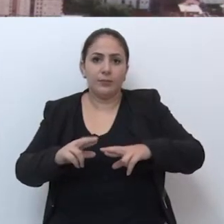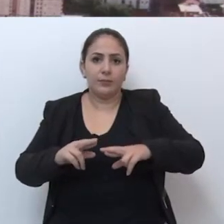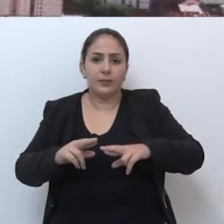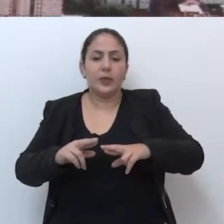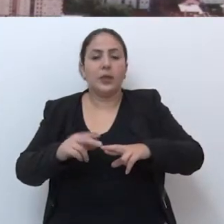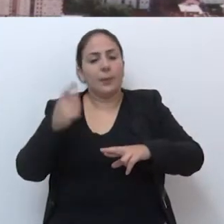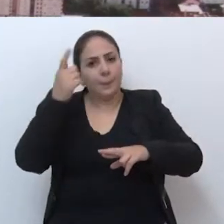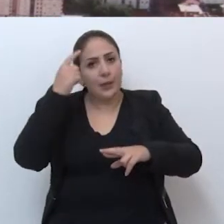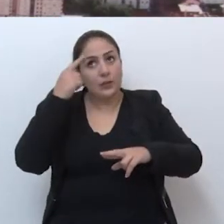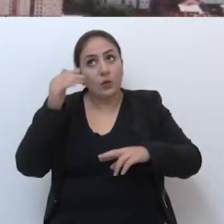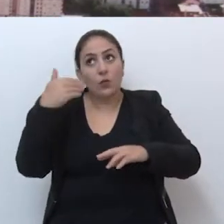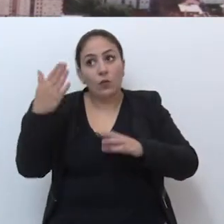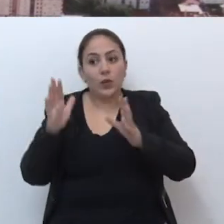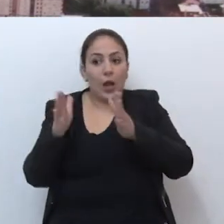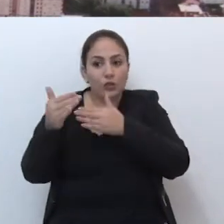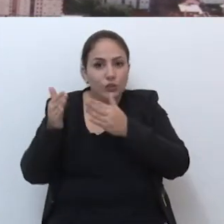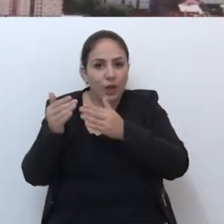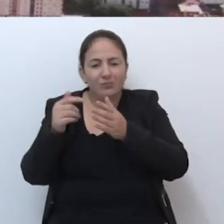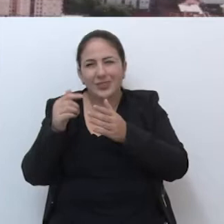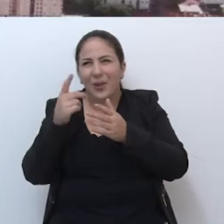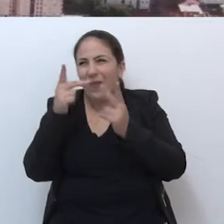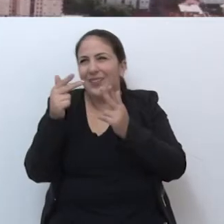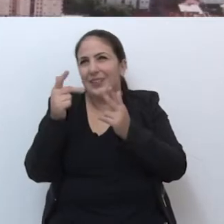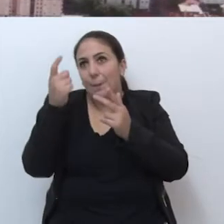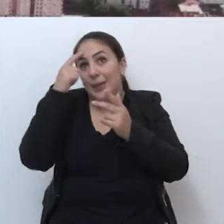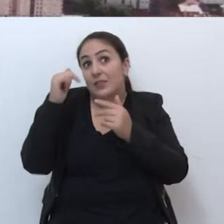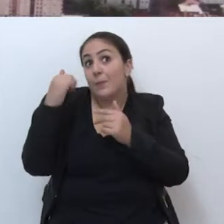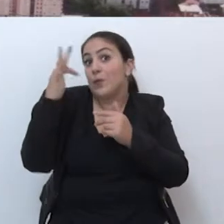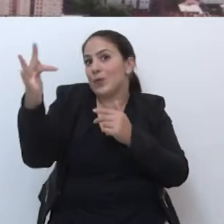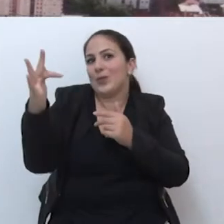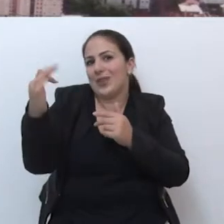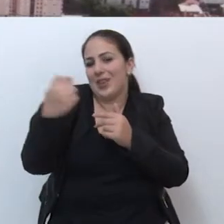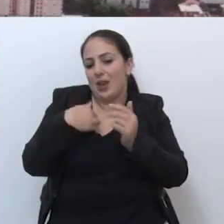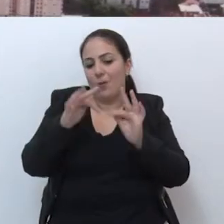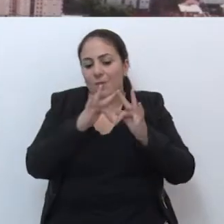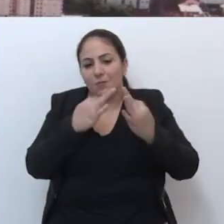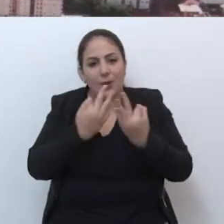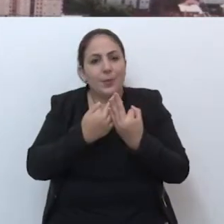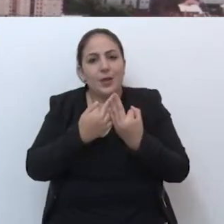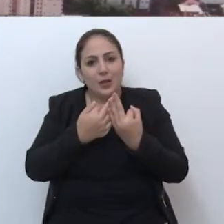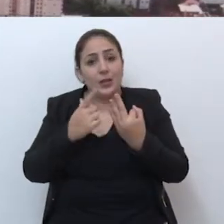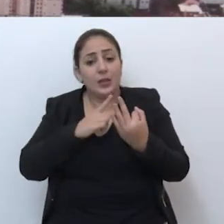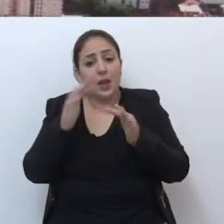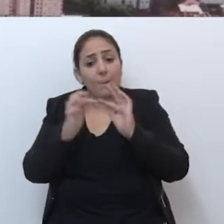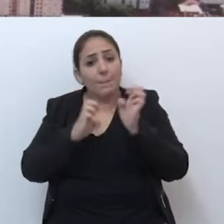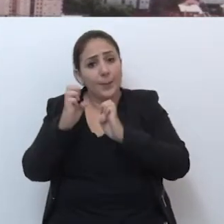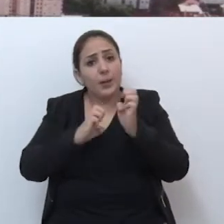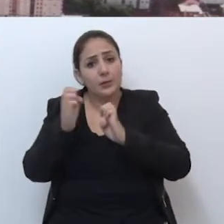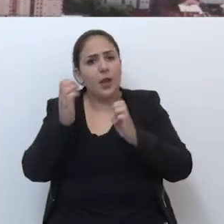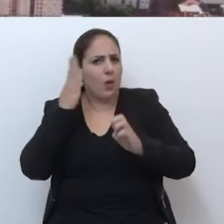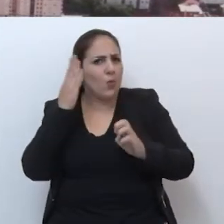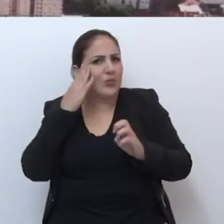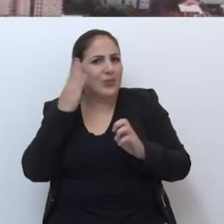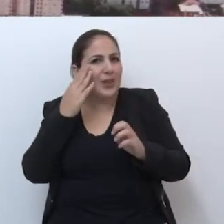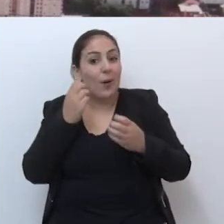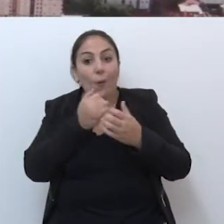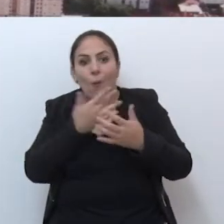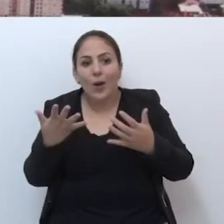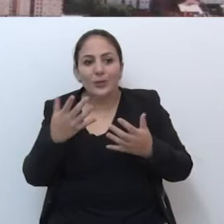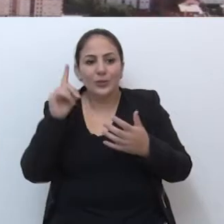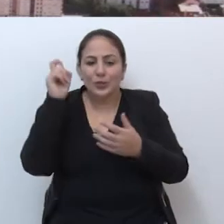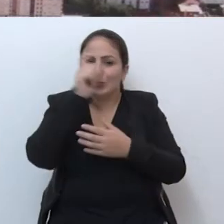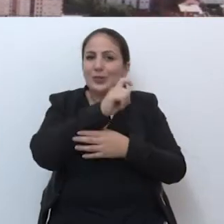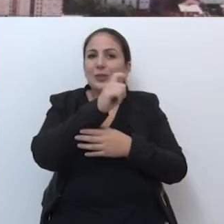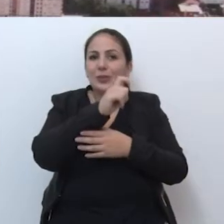que pensam fora da caixinha, né? Eu sou de família de empresários, então eu sei o